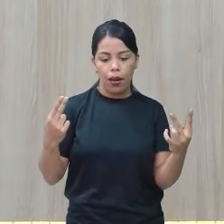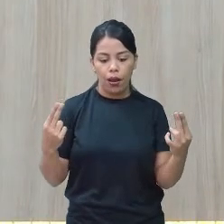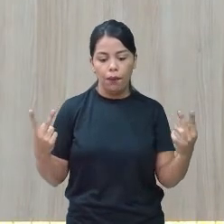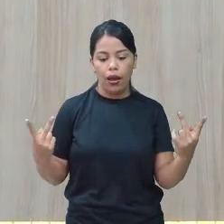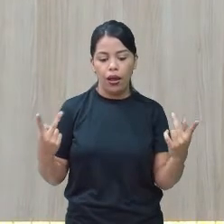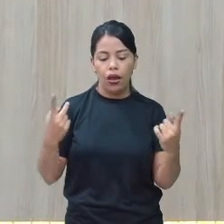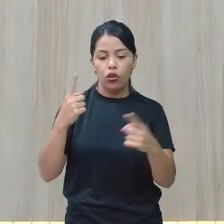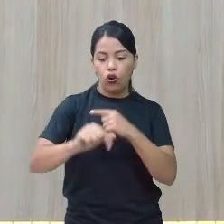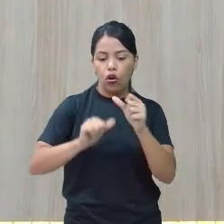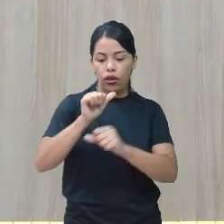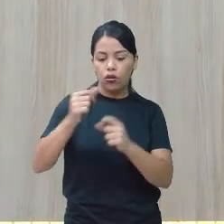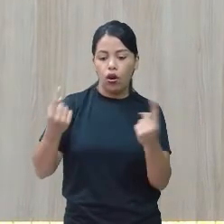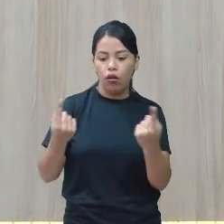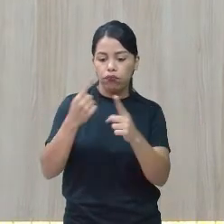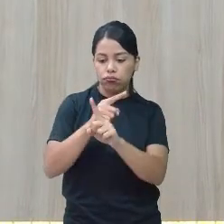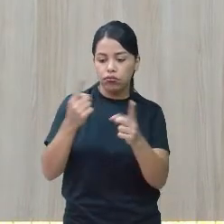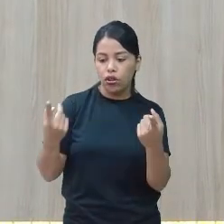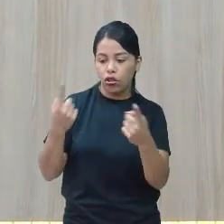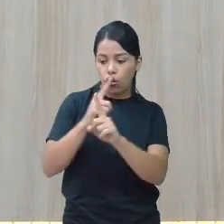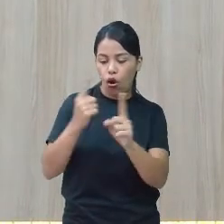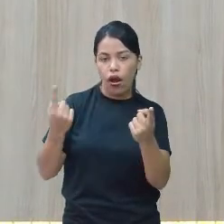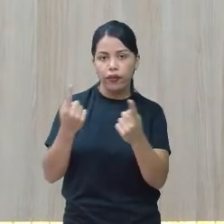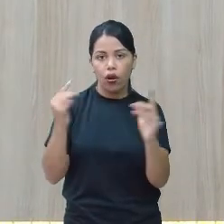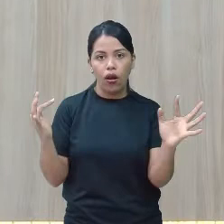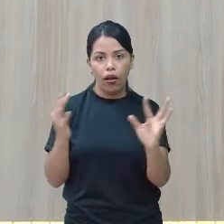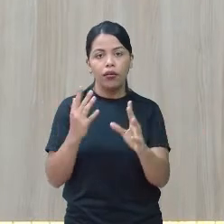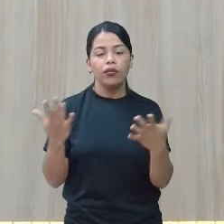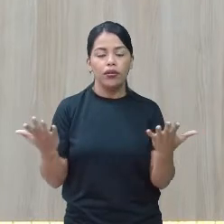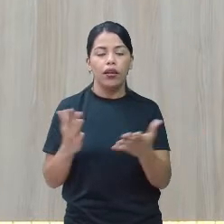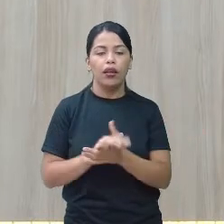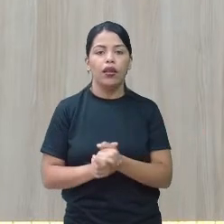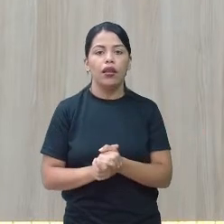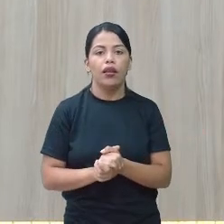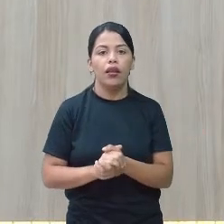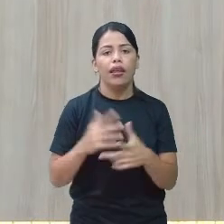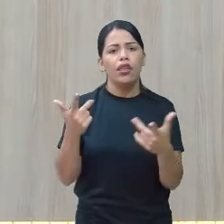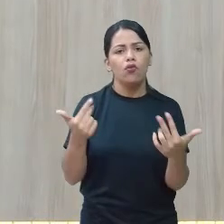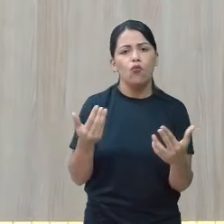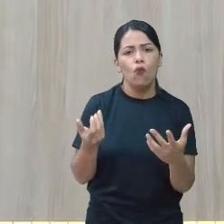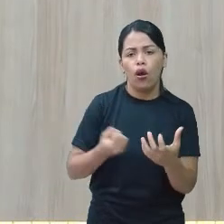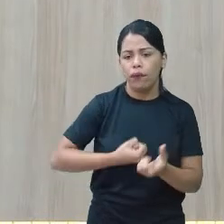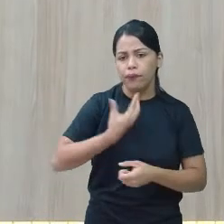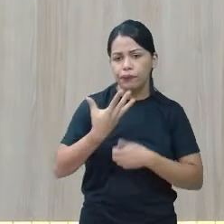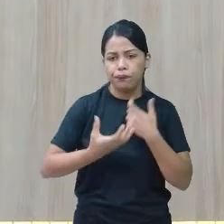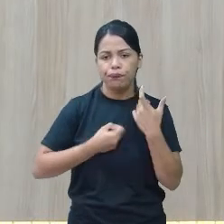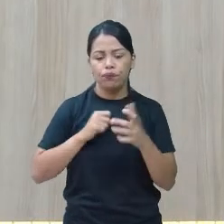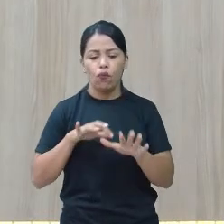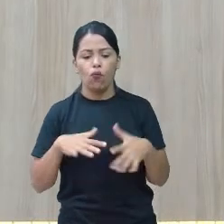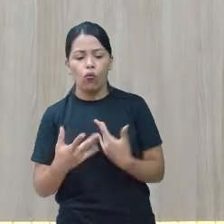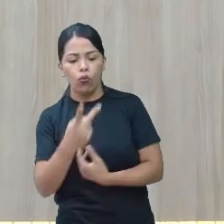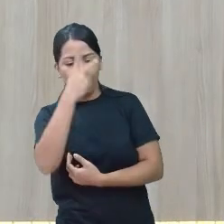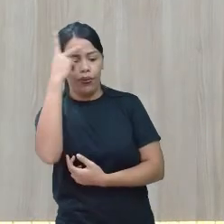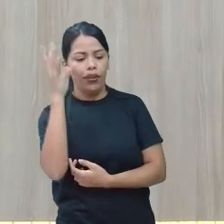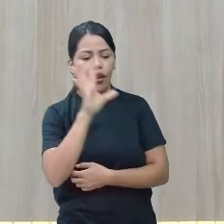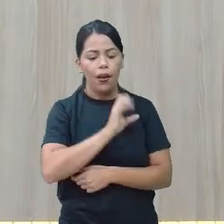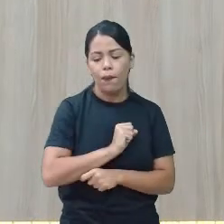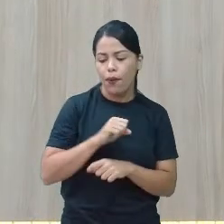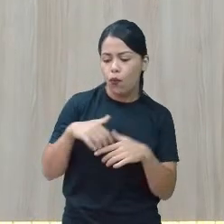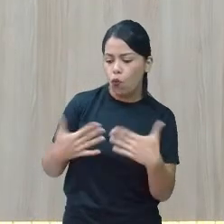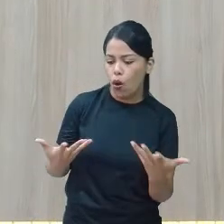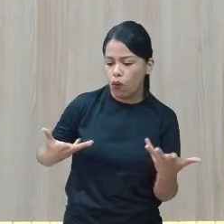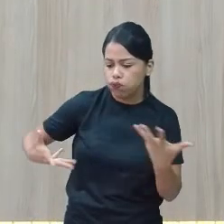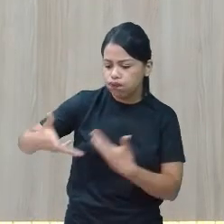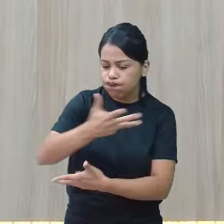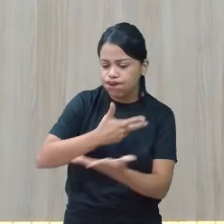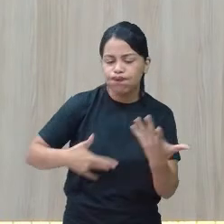aí quais são os pares ideais, afinal, quem ama quem, né? Então, a gente consegue perceber que essa dança ela também existe